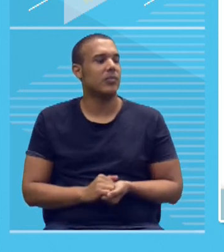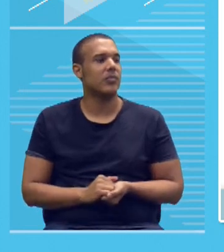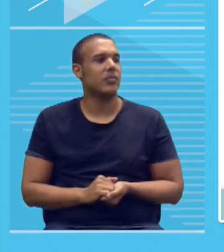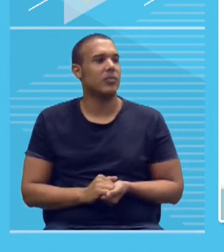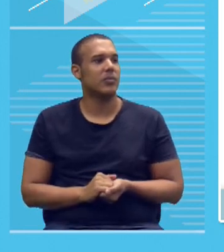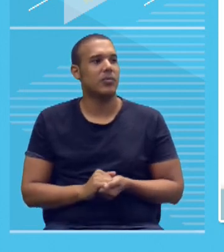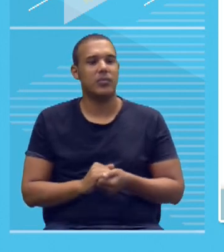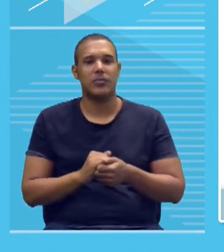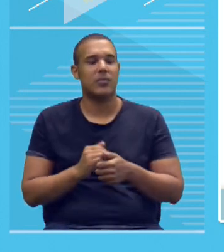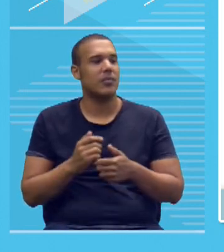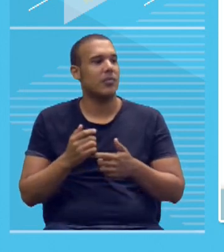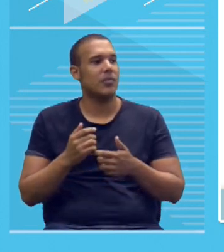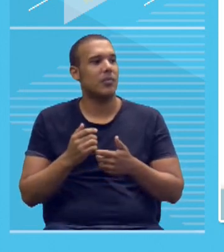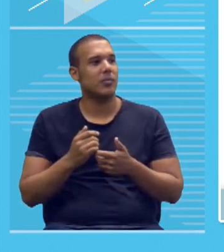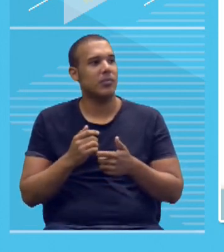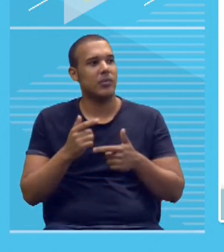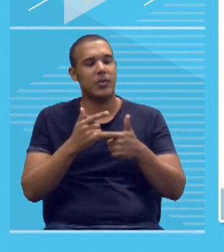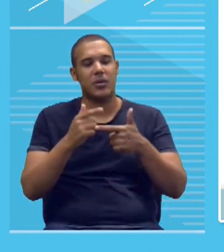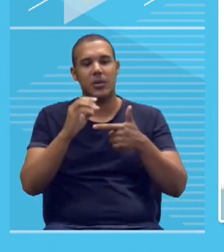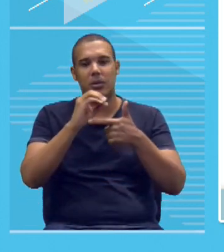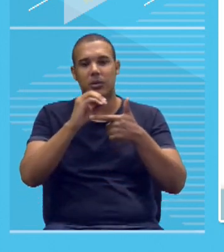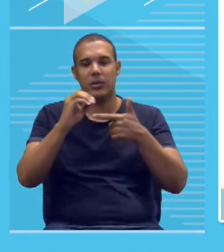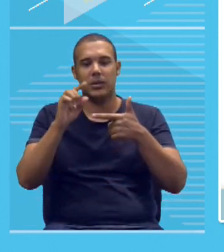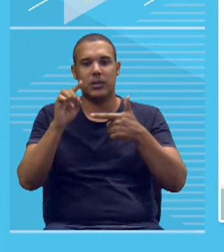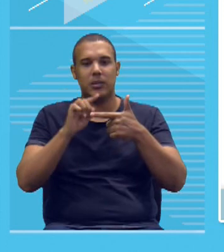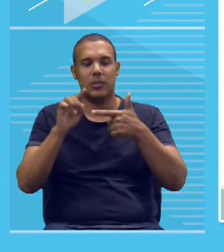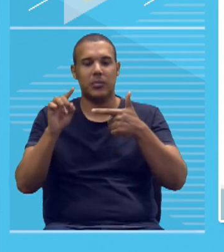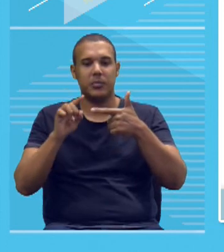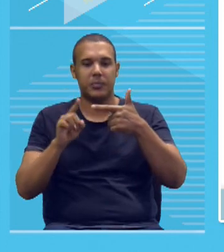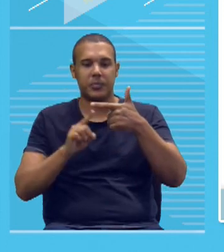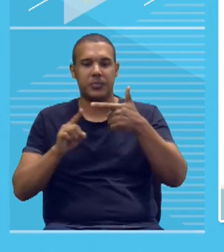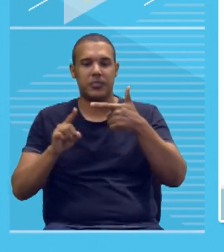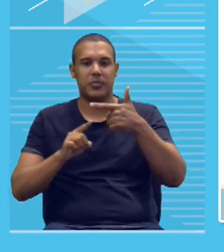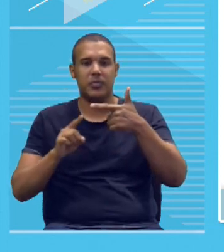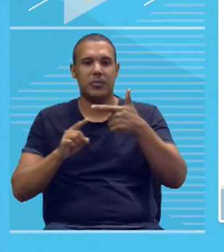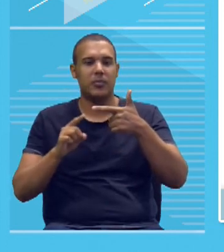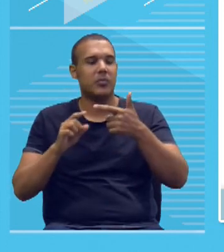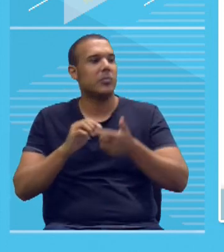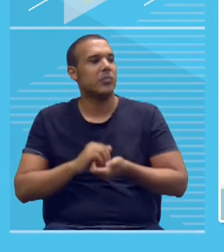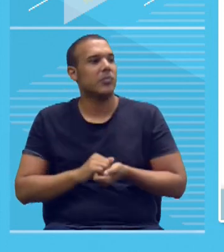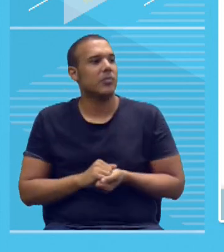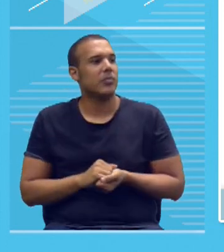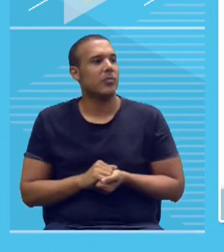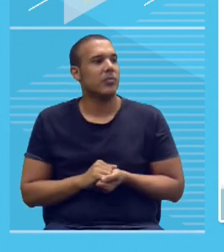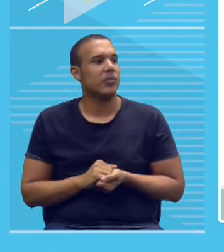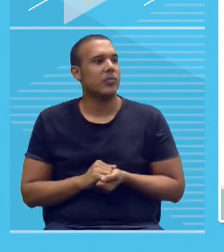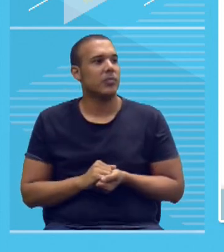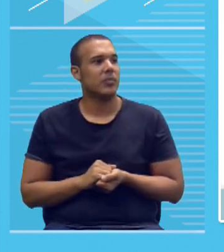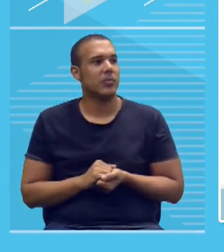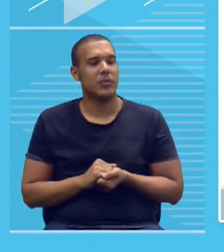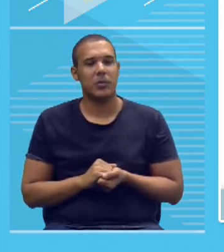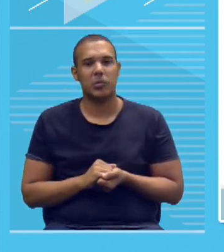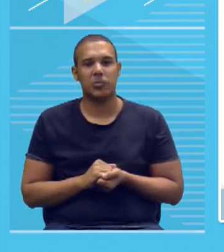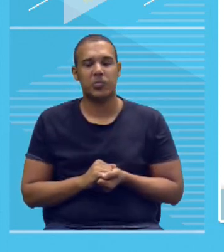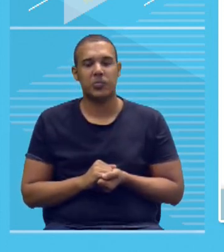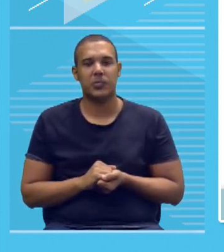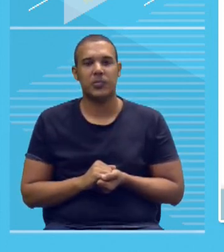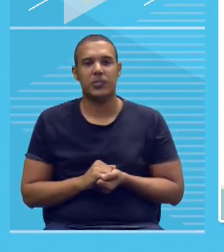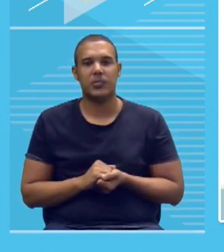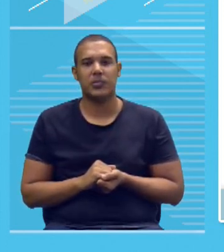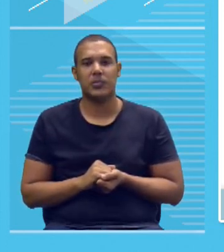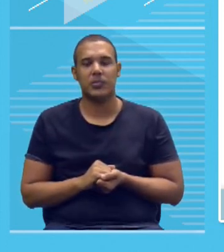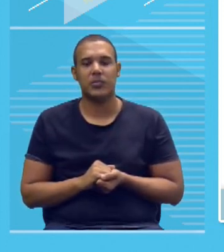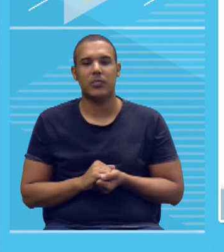corta os dois zeros do sem com os dois zeros do 800 sobrou o quê para a gente multiplicar o oito